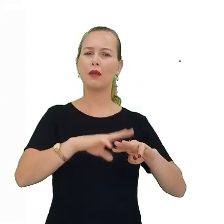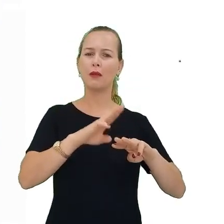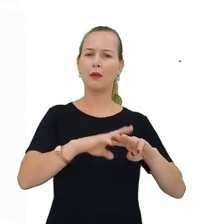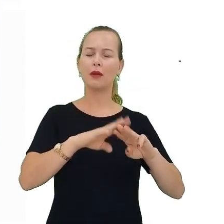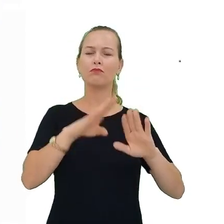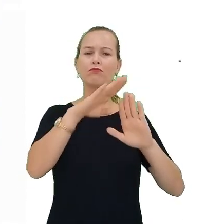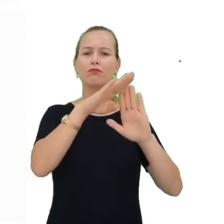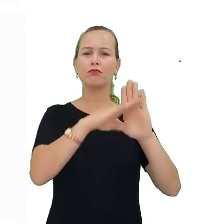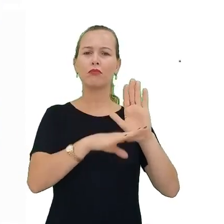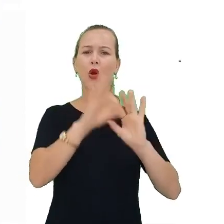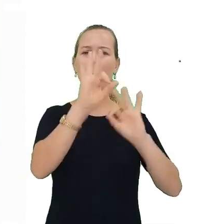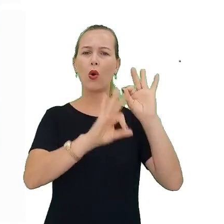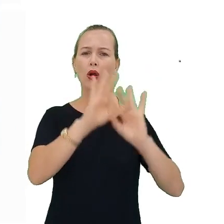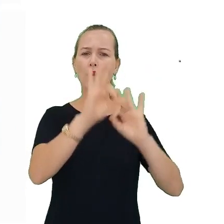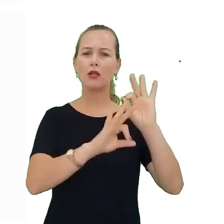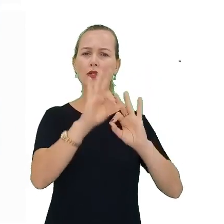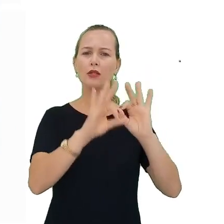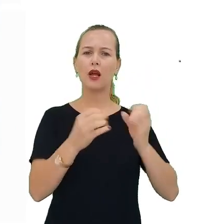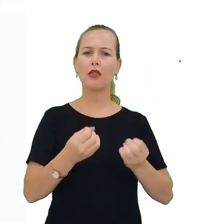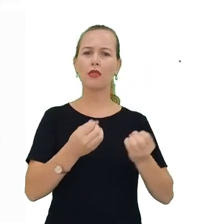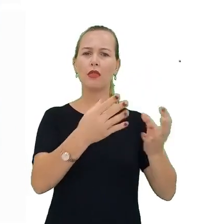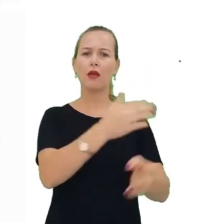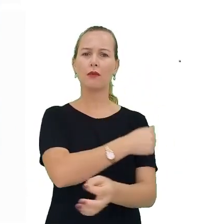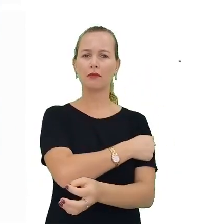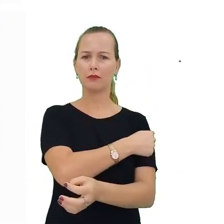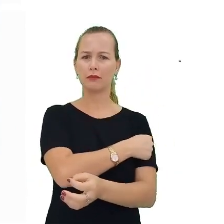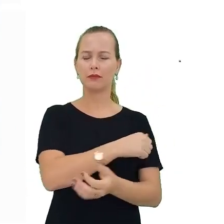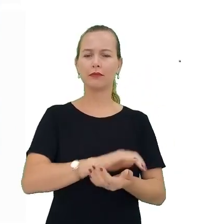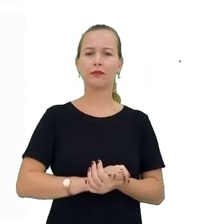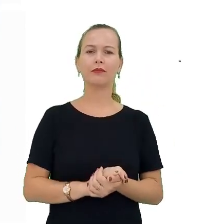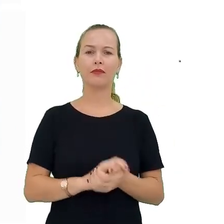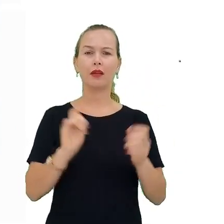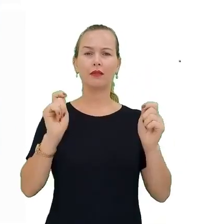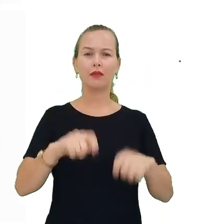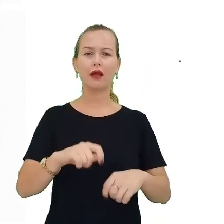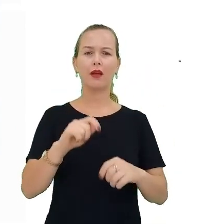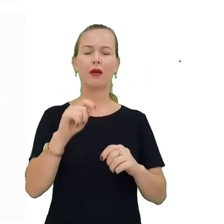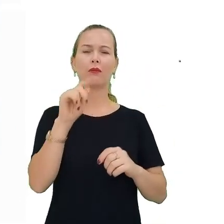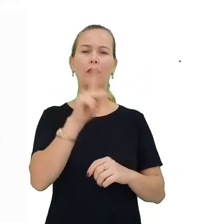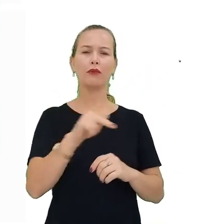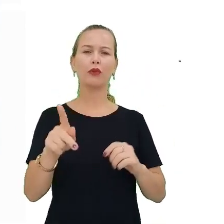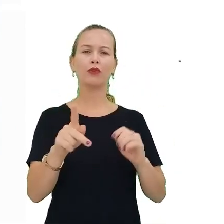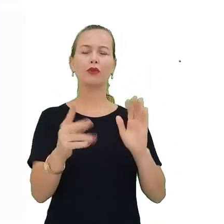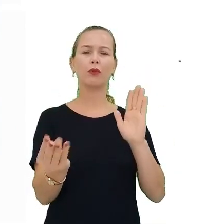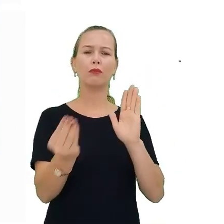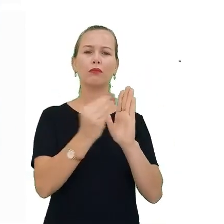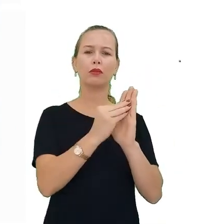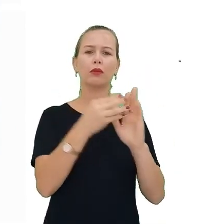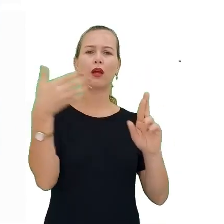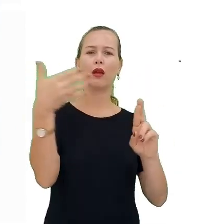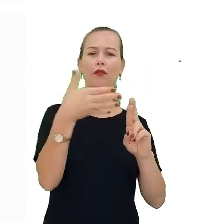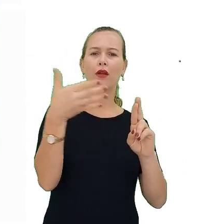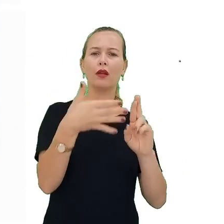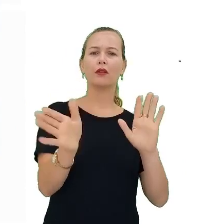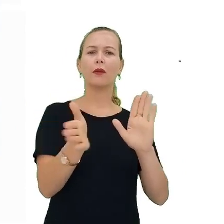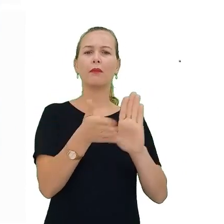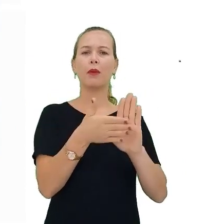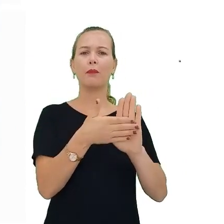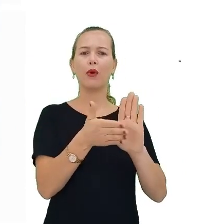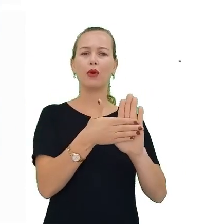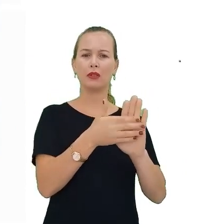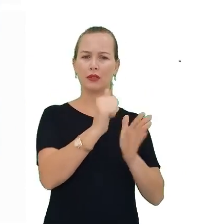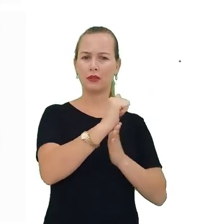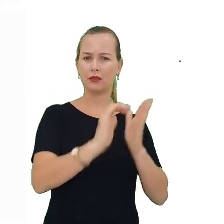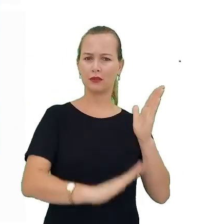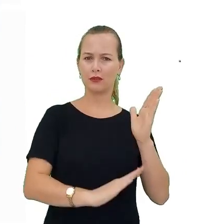para a organização das atividades enviadas aos estudantes. Assim, o professor pode descrever suas referências e propósitos em